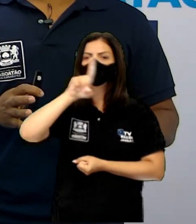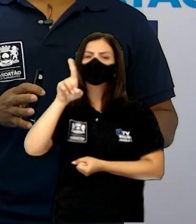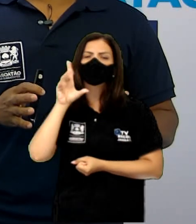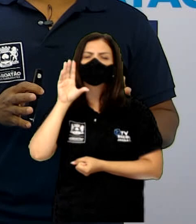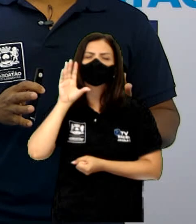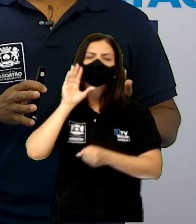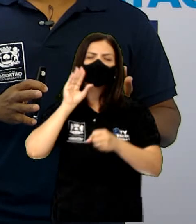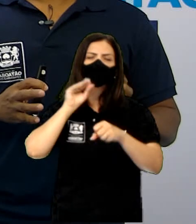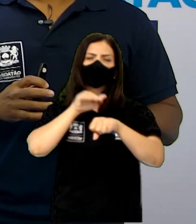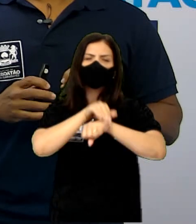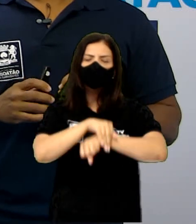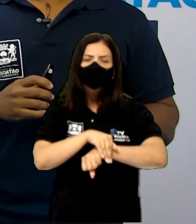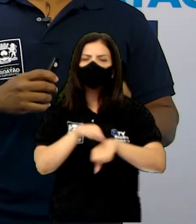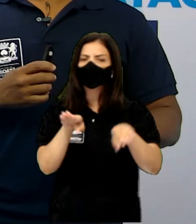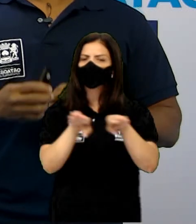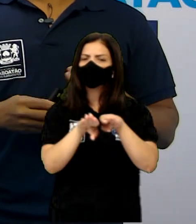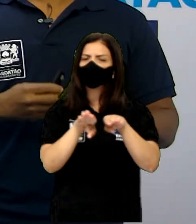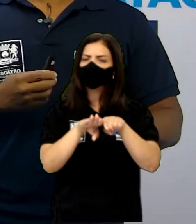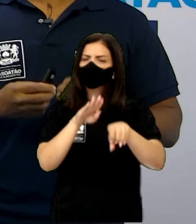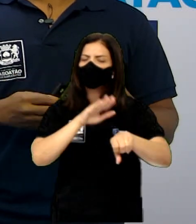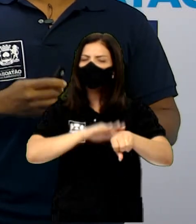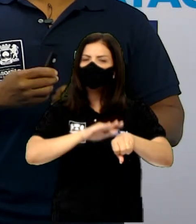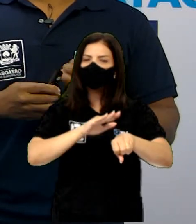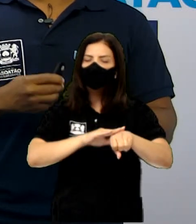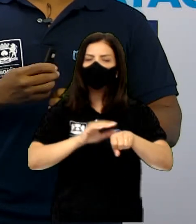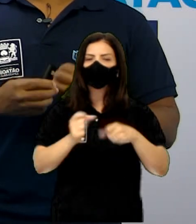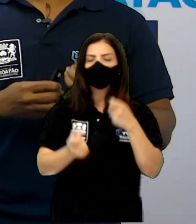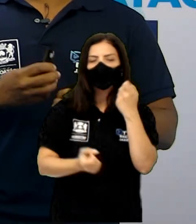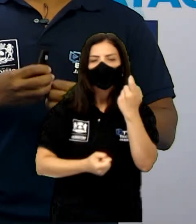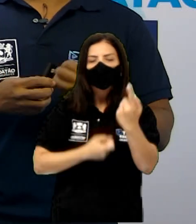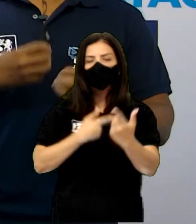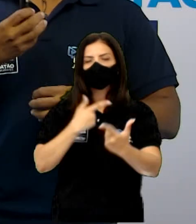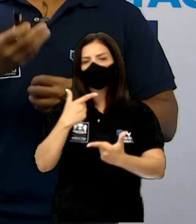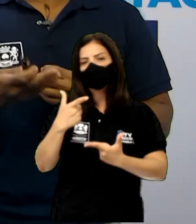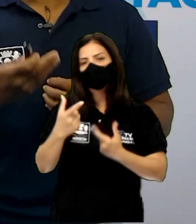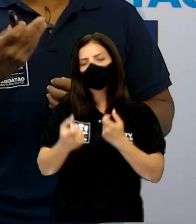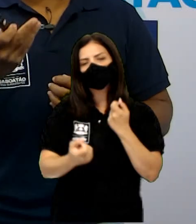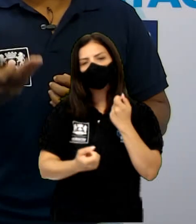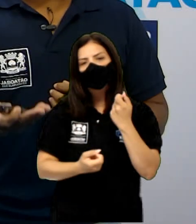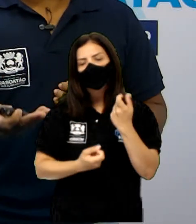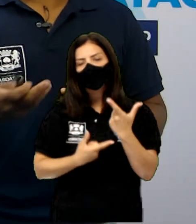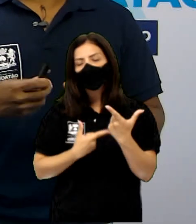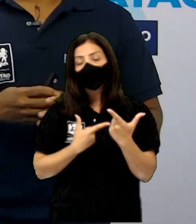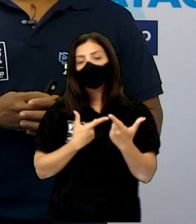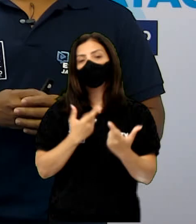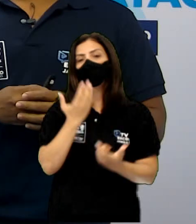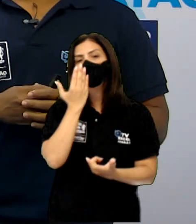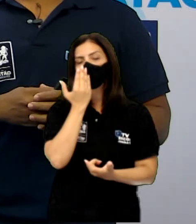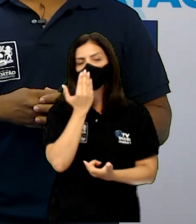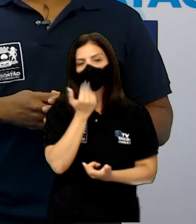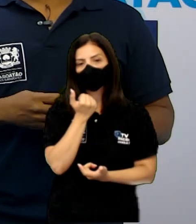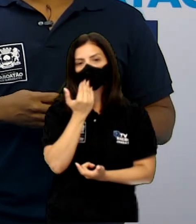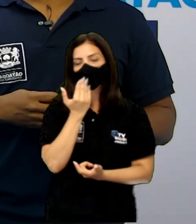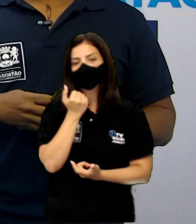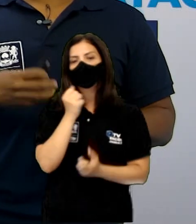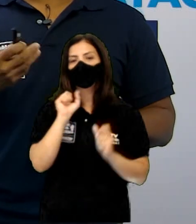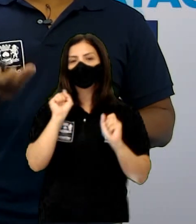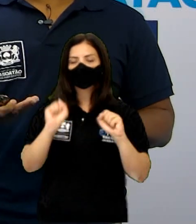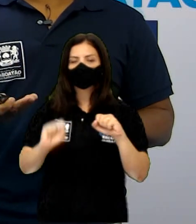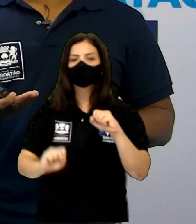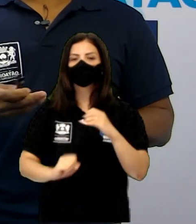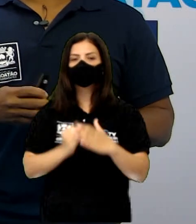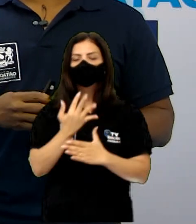mesma duração. Alguns elementos ou alguns alimentos podem ser produzidos aí,